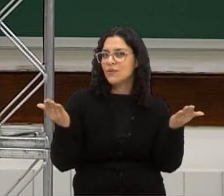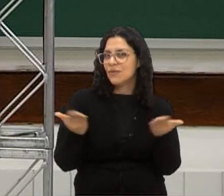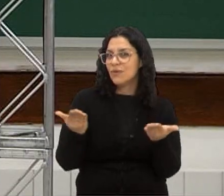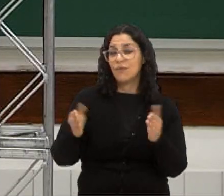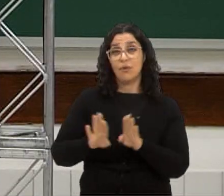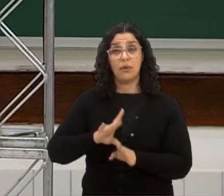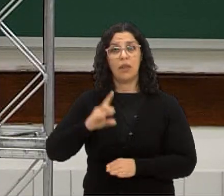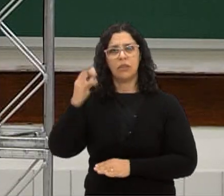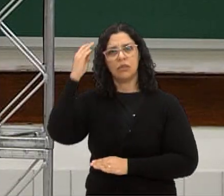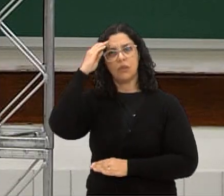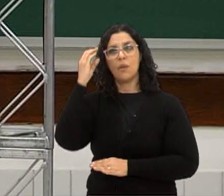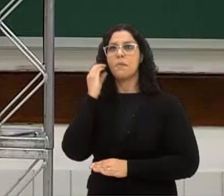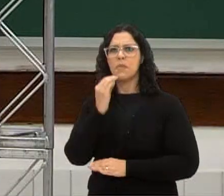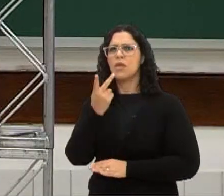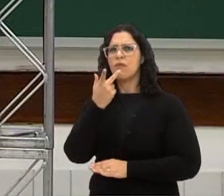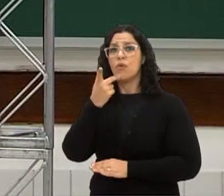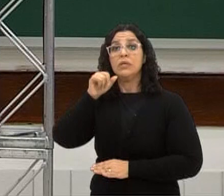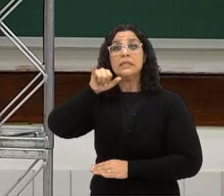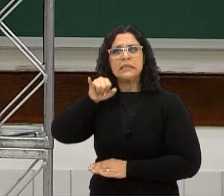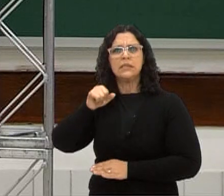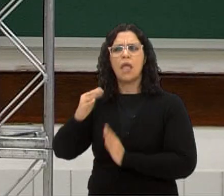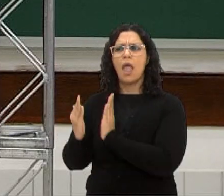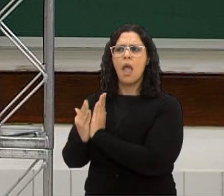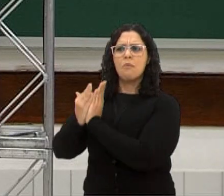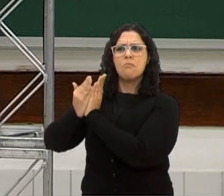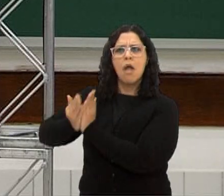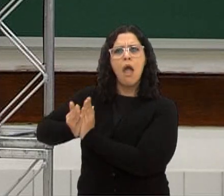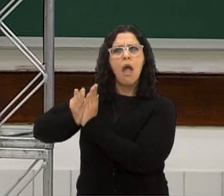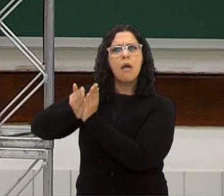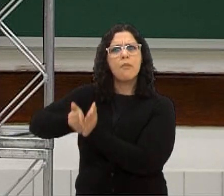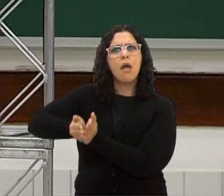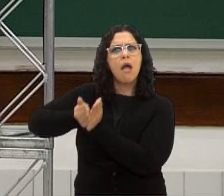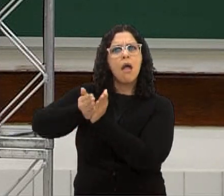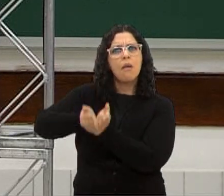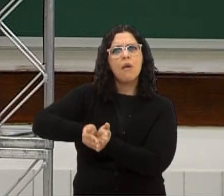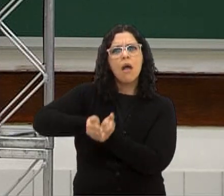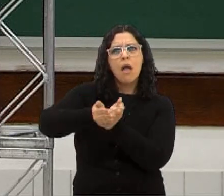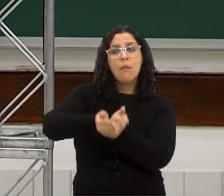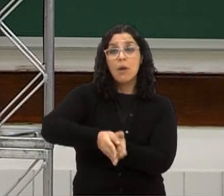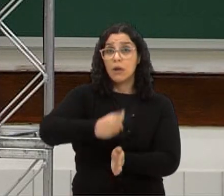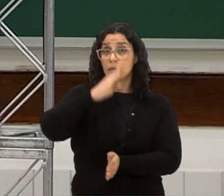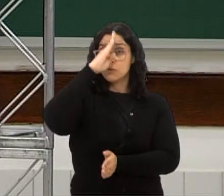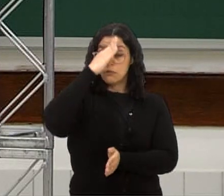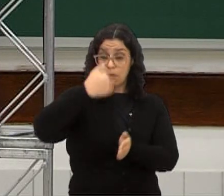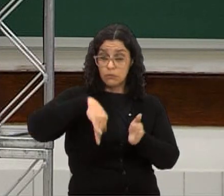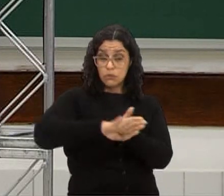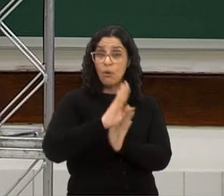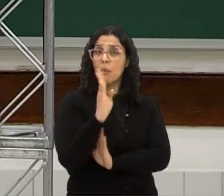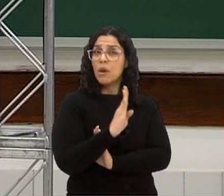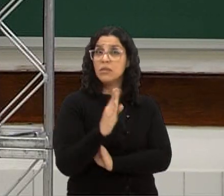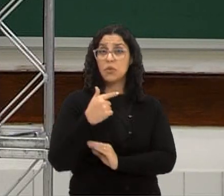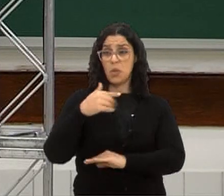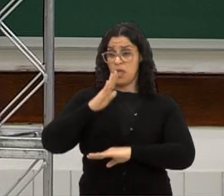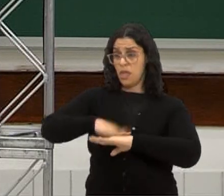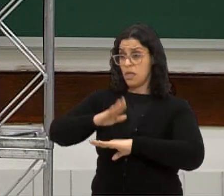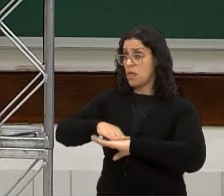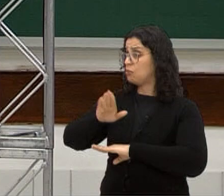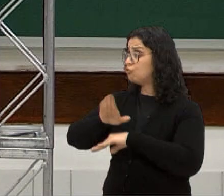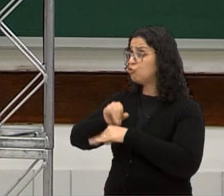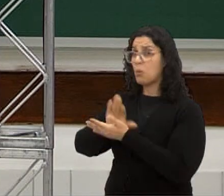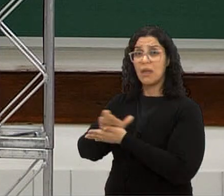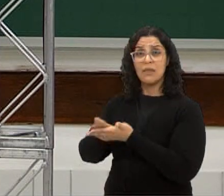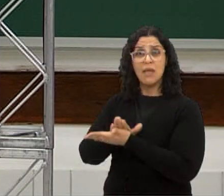Dom Pedro vai entender que militares portugueses que vierem para o Brasil sem serem chamados pelo próprio governo brasileiro, por ele, Dom